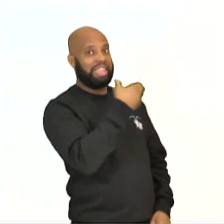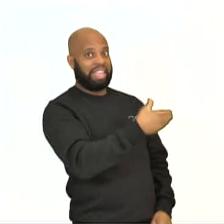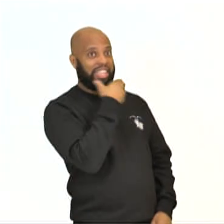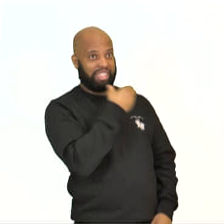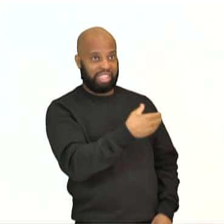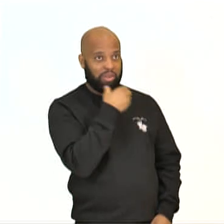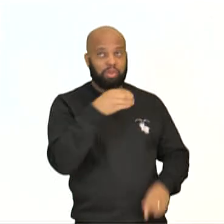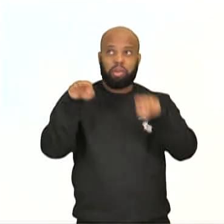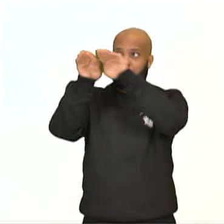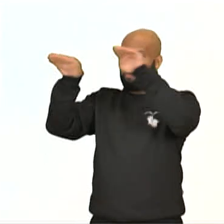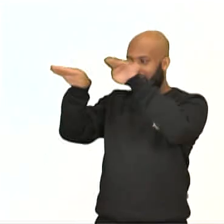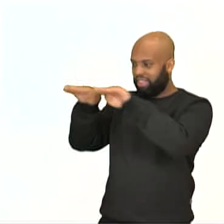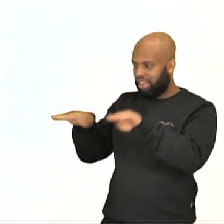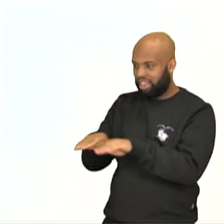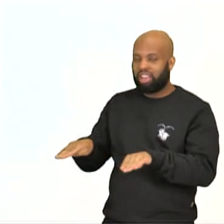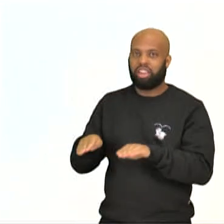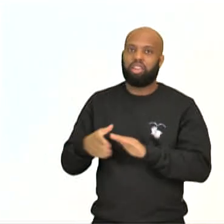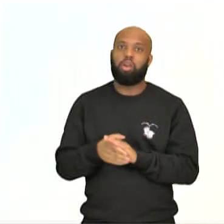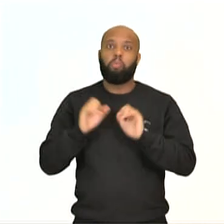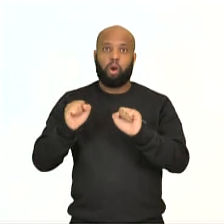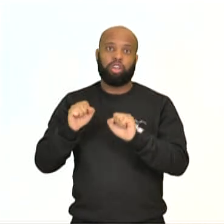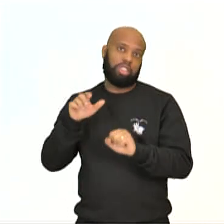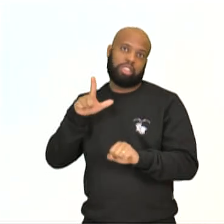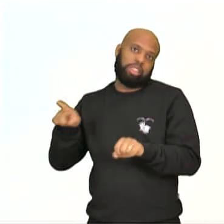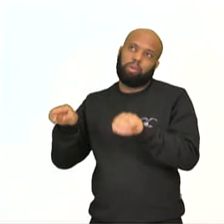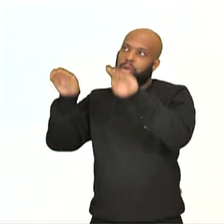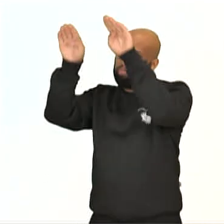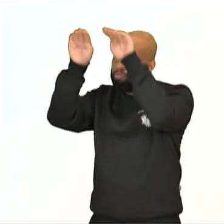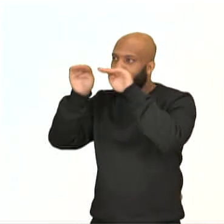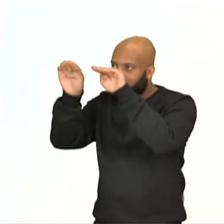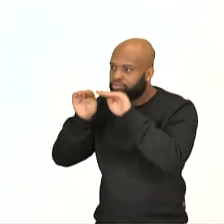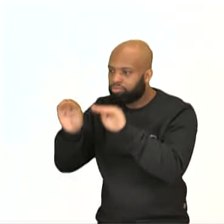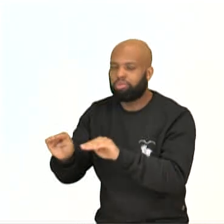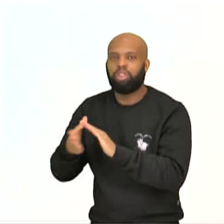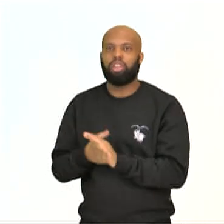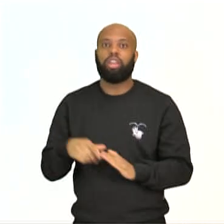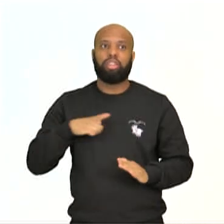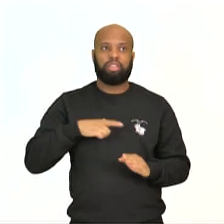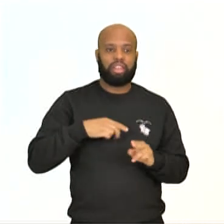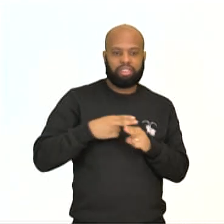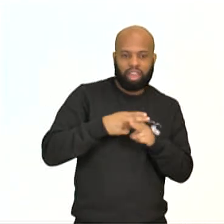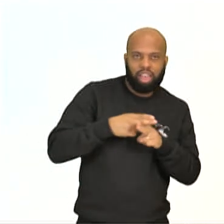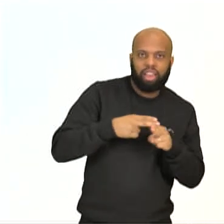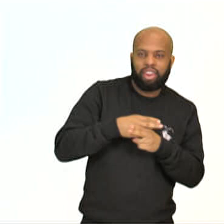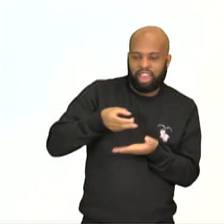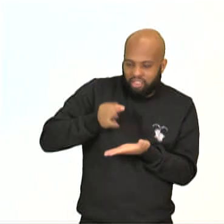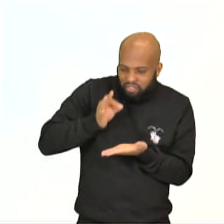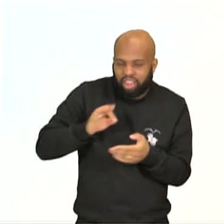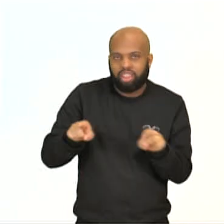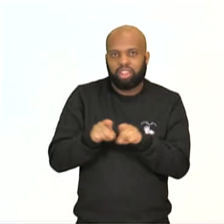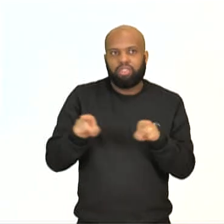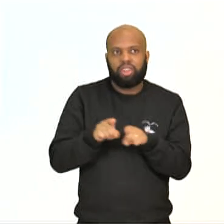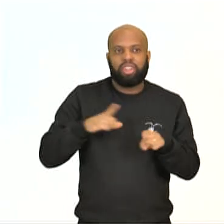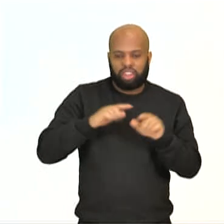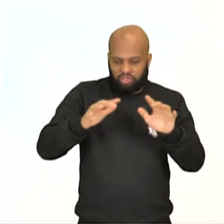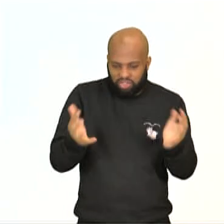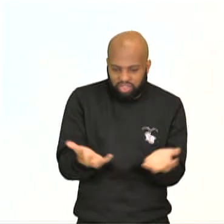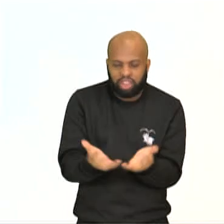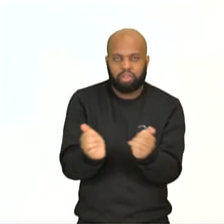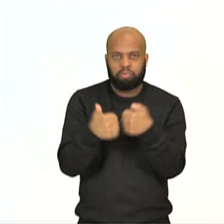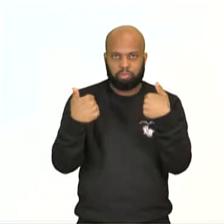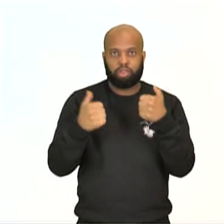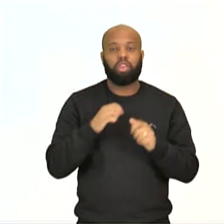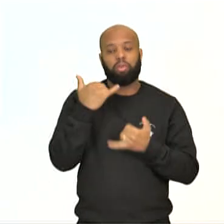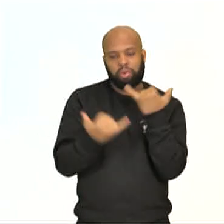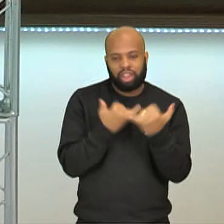dezembro das prateleiras, talvez descendo as prateleiras, a caneca, a faca, as colheres, a cesta de pão. Então aqui é uma